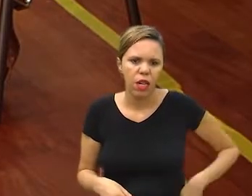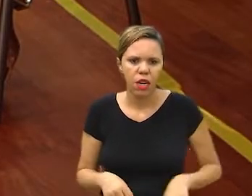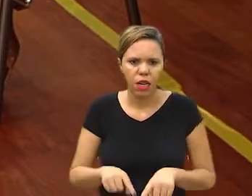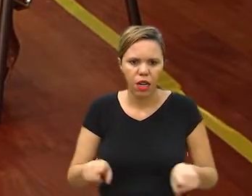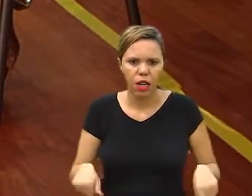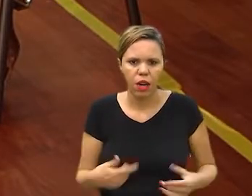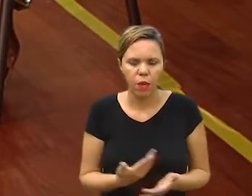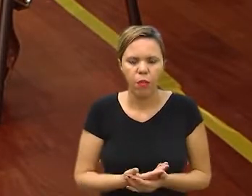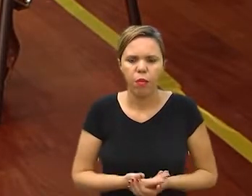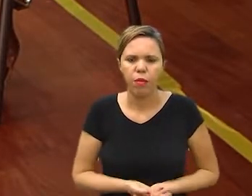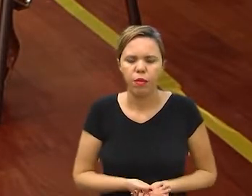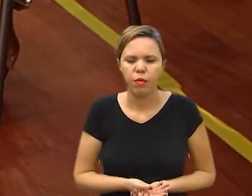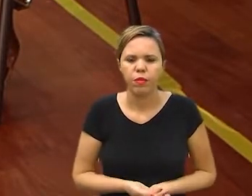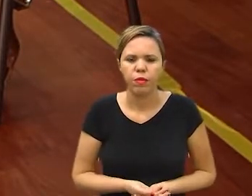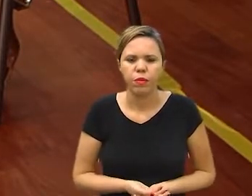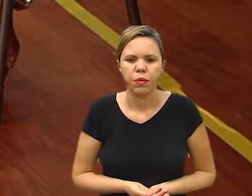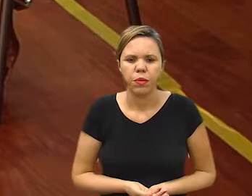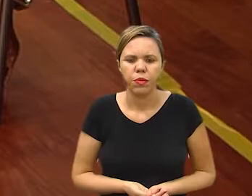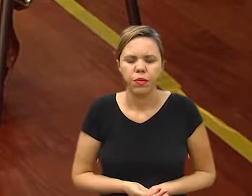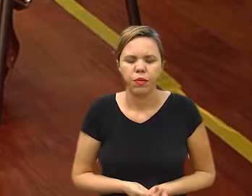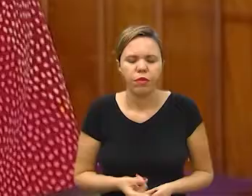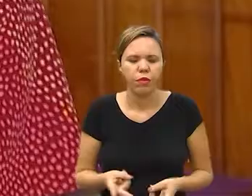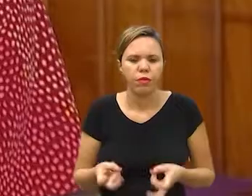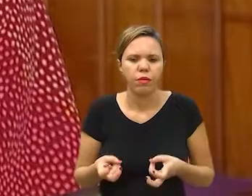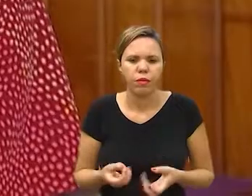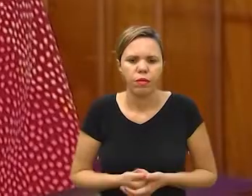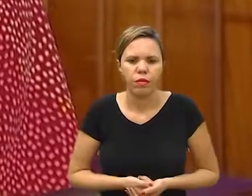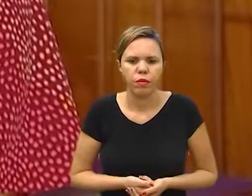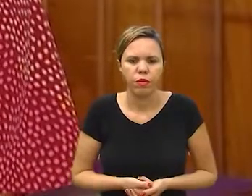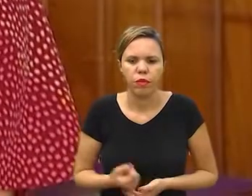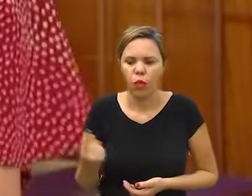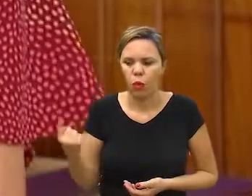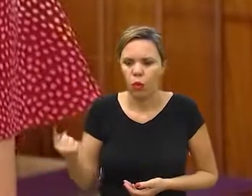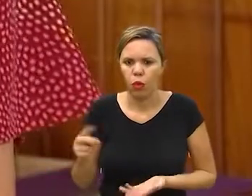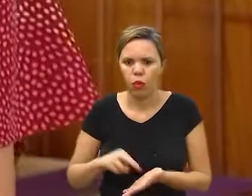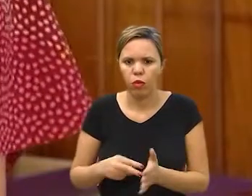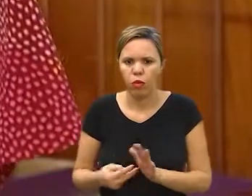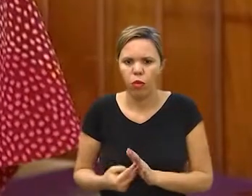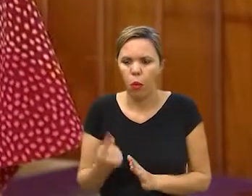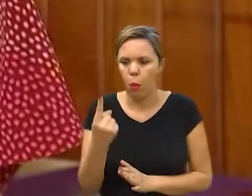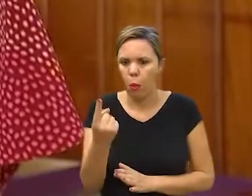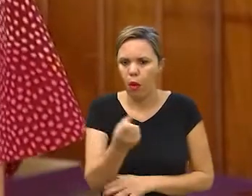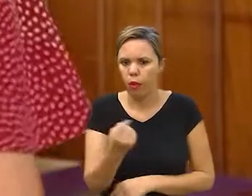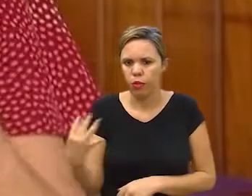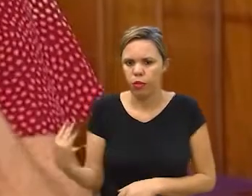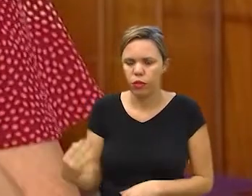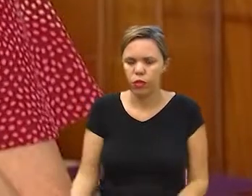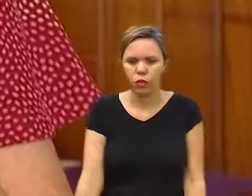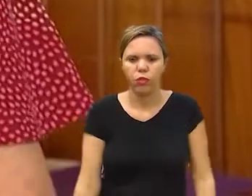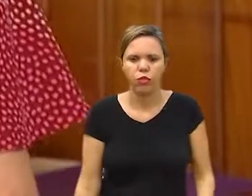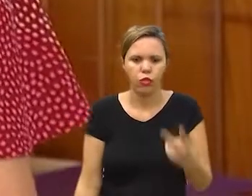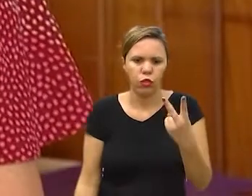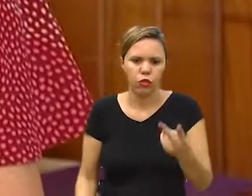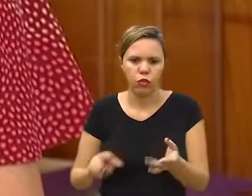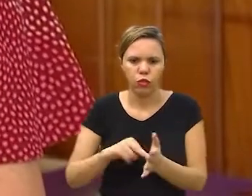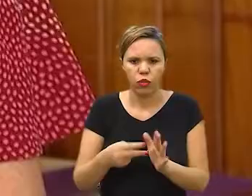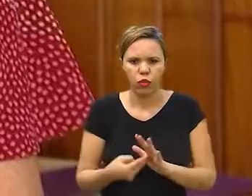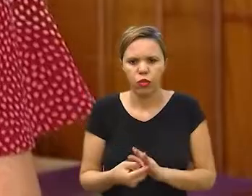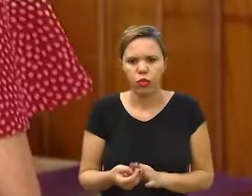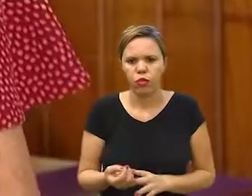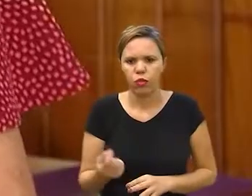azuis, porque ele vê que 1 significa uma quantidade, 2